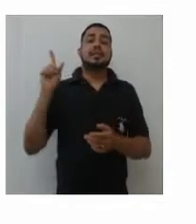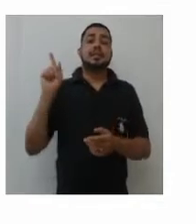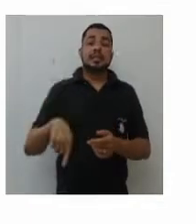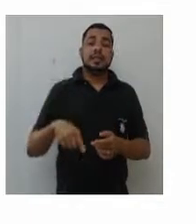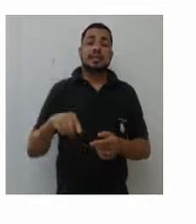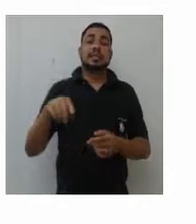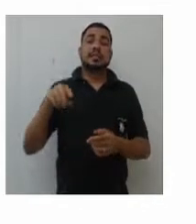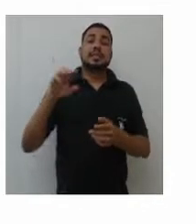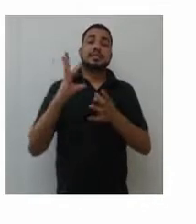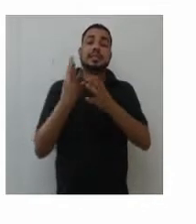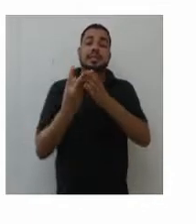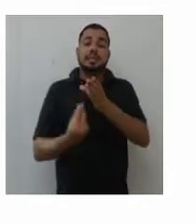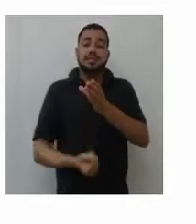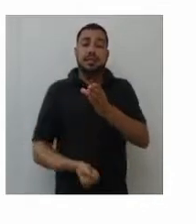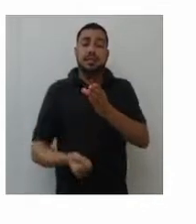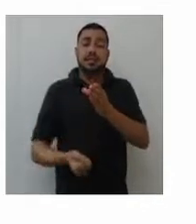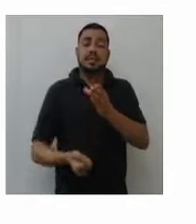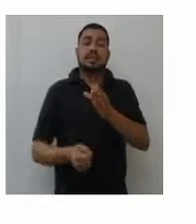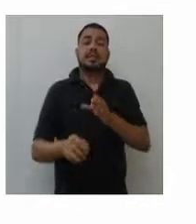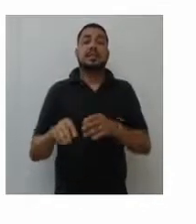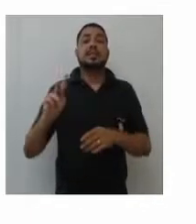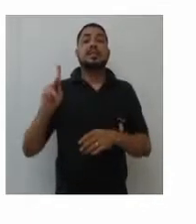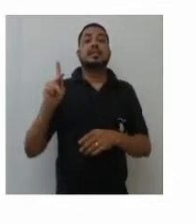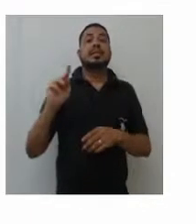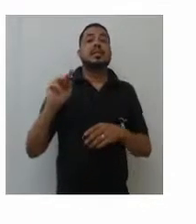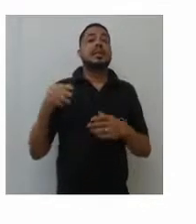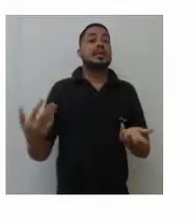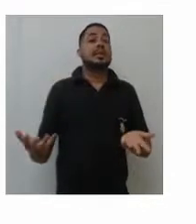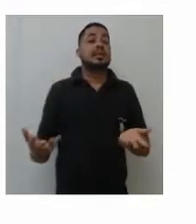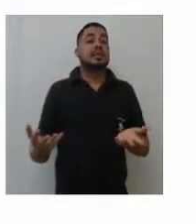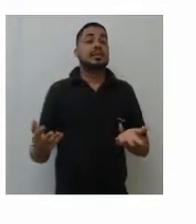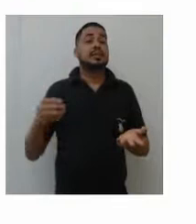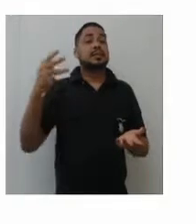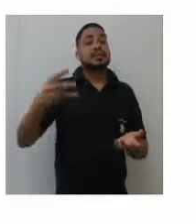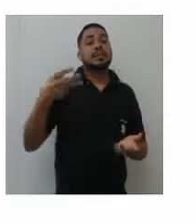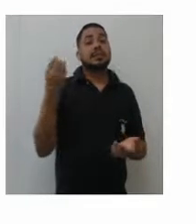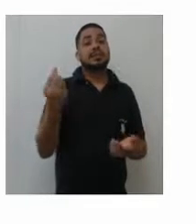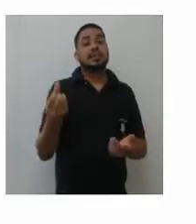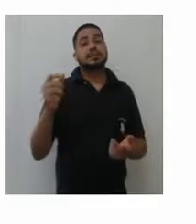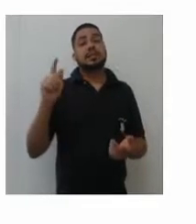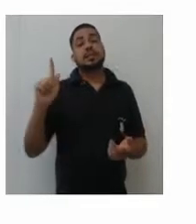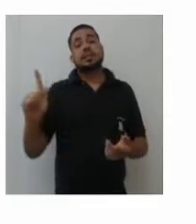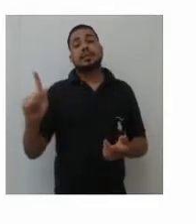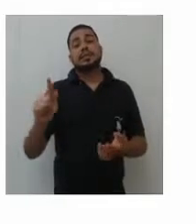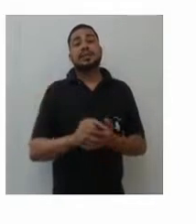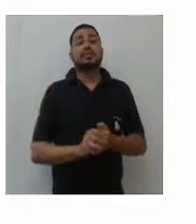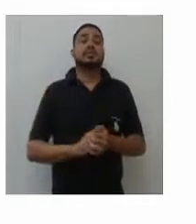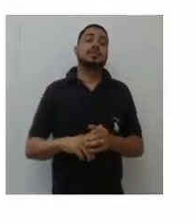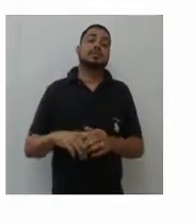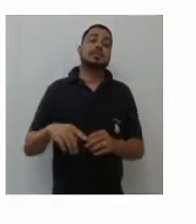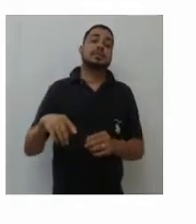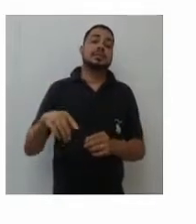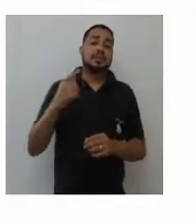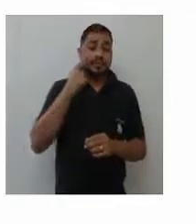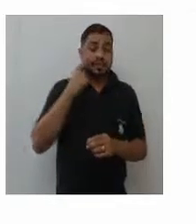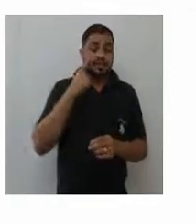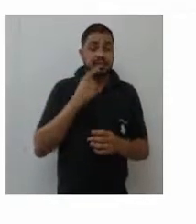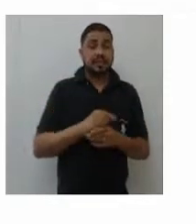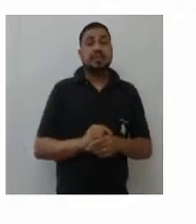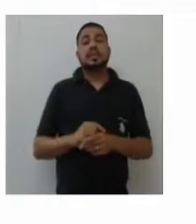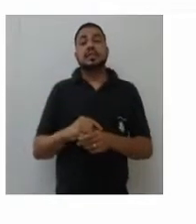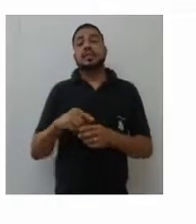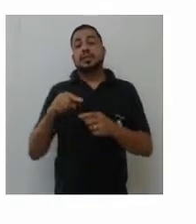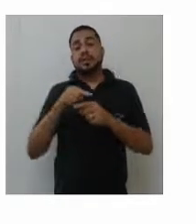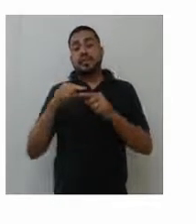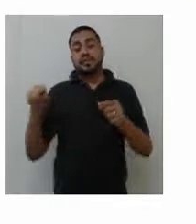em, se ligue, estão dissolvidas em 36 gramas de cloreto de sódio, olha a barra,